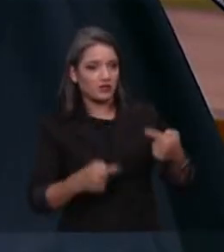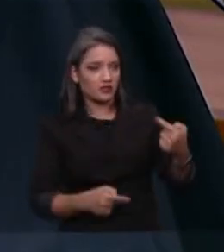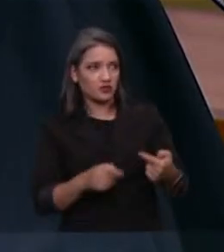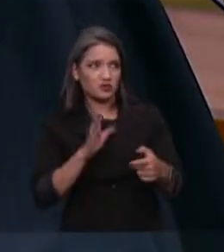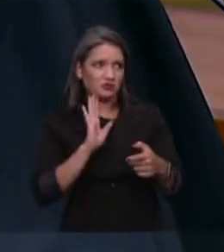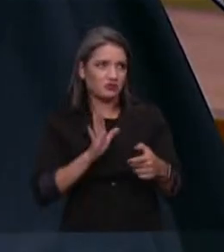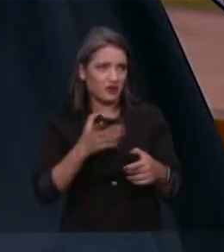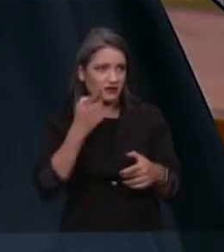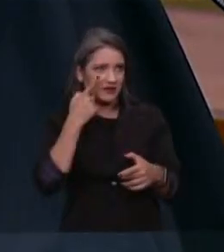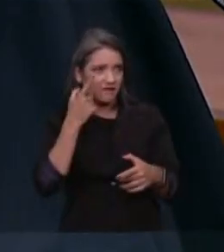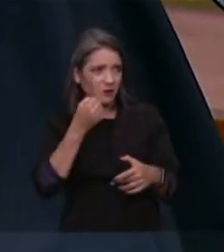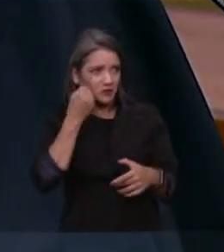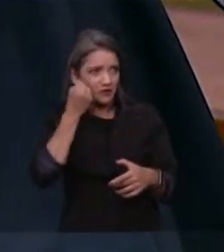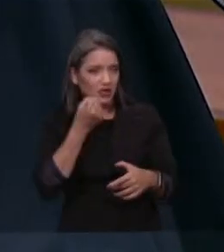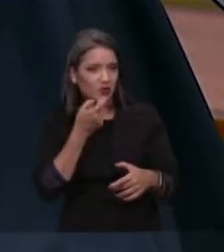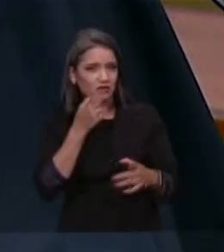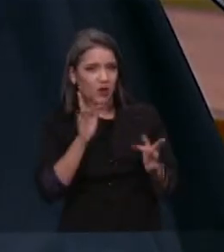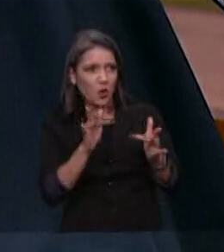coisa assim,